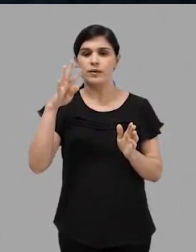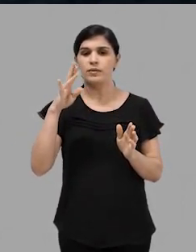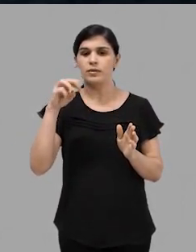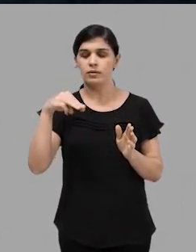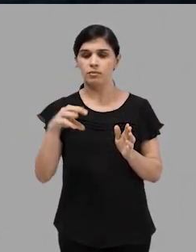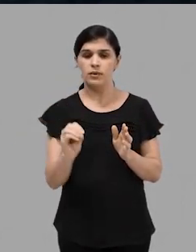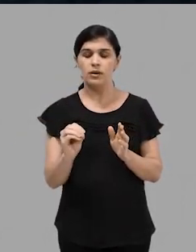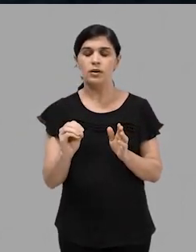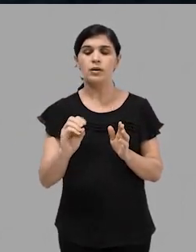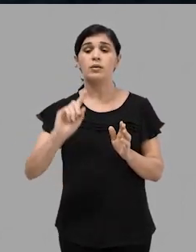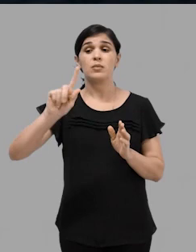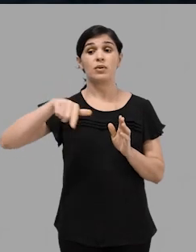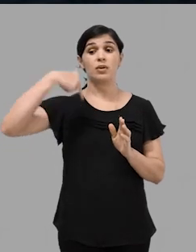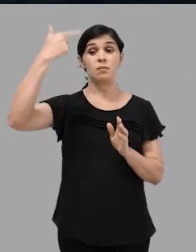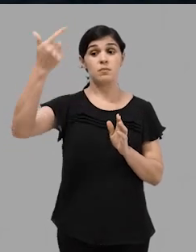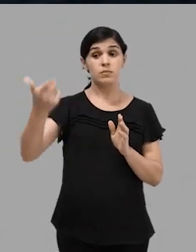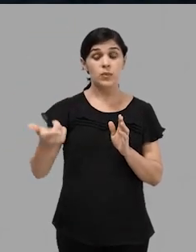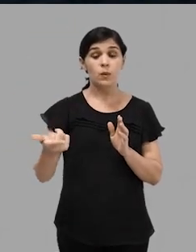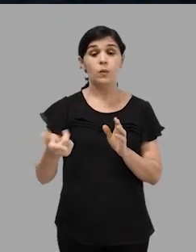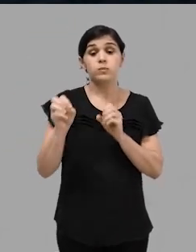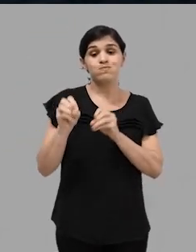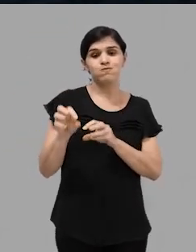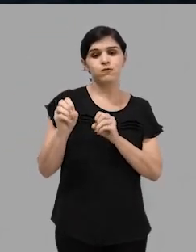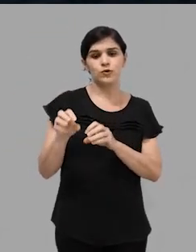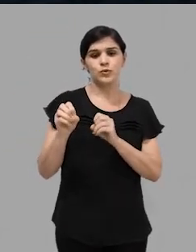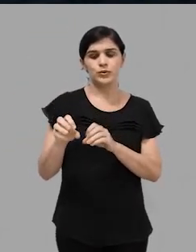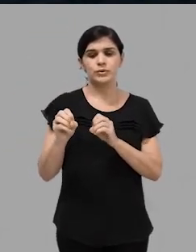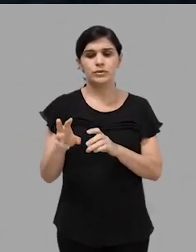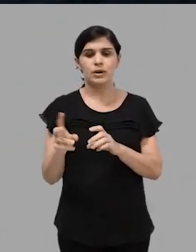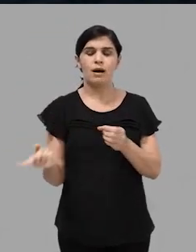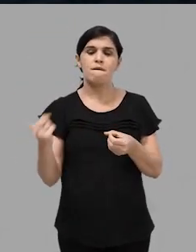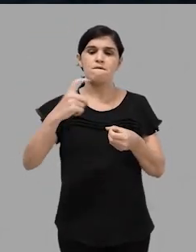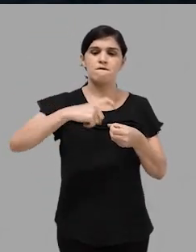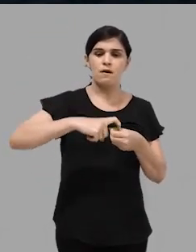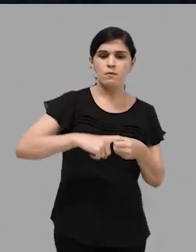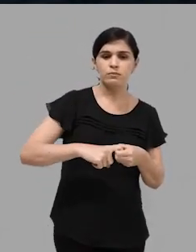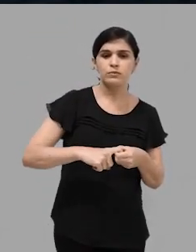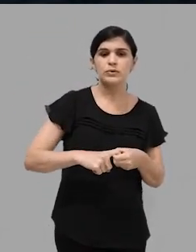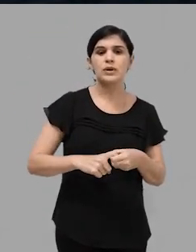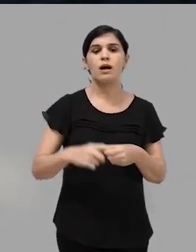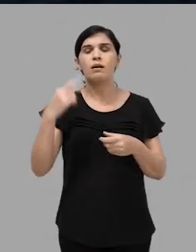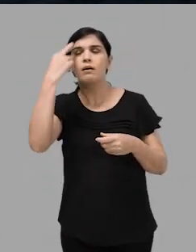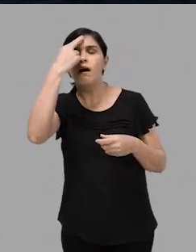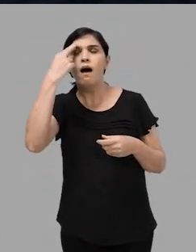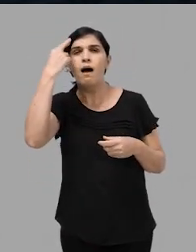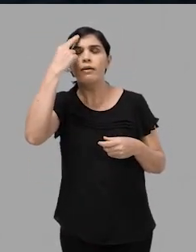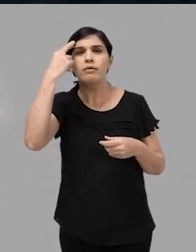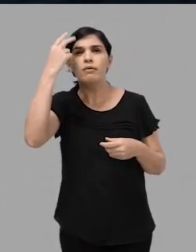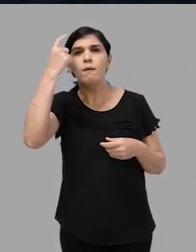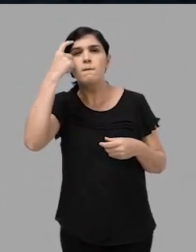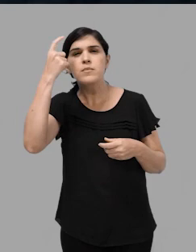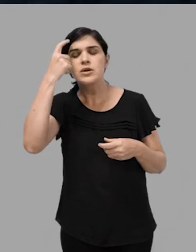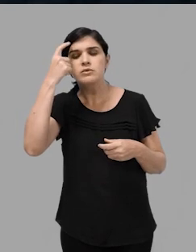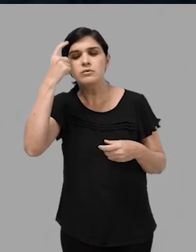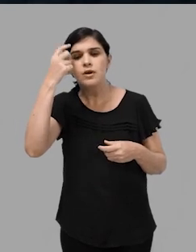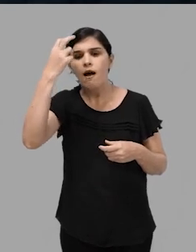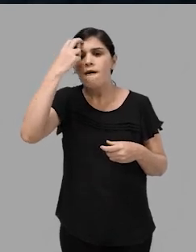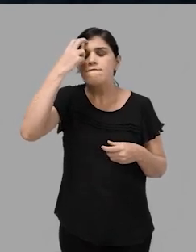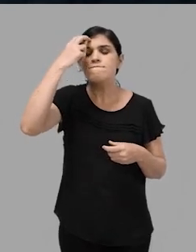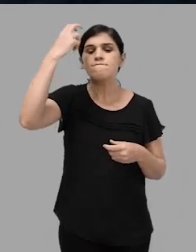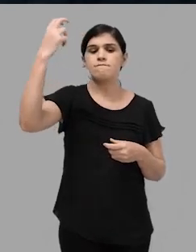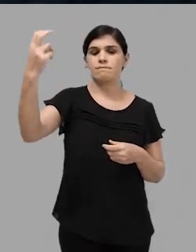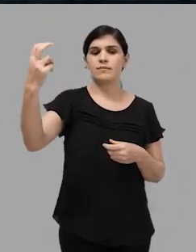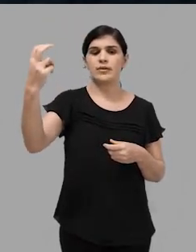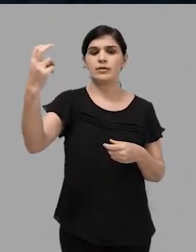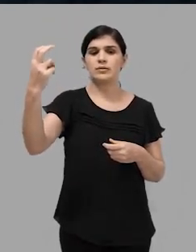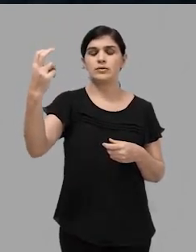mais voltada para o homem, para o ser racional, para a inteligência, tá? Não que o homem teocêntrico não fosse inteligente,